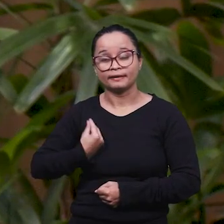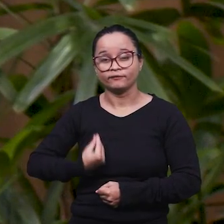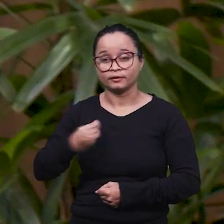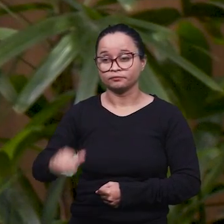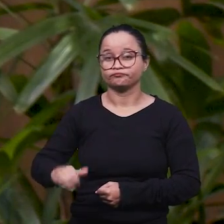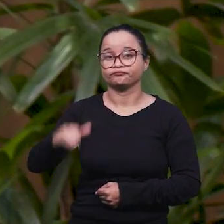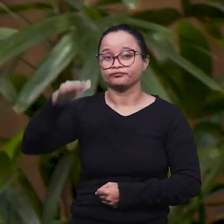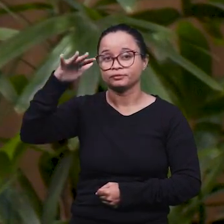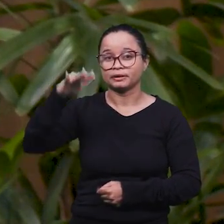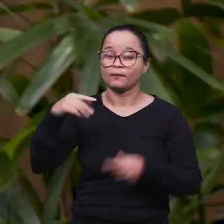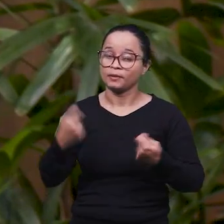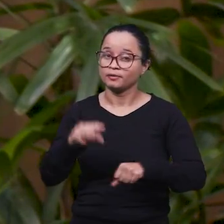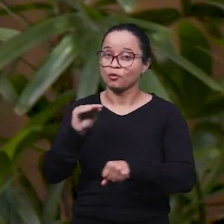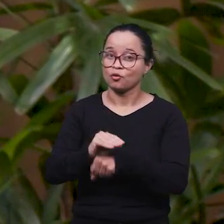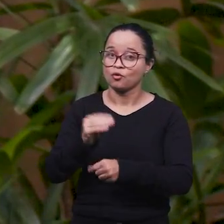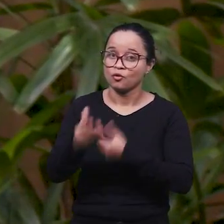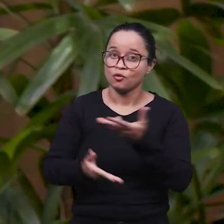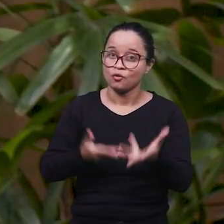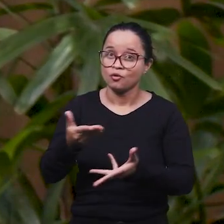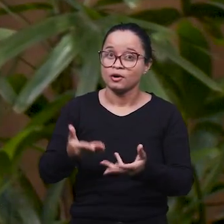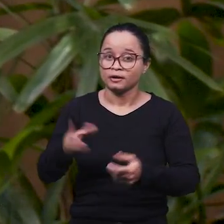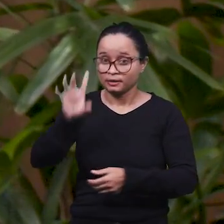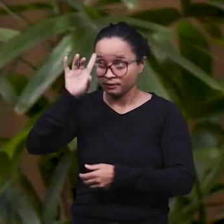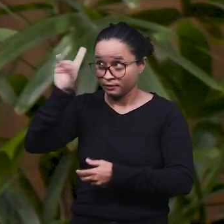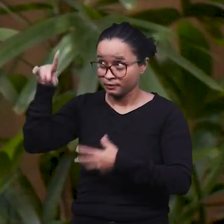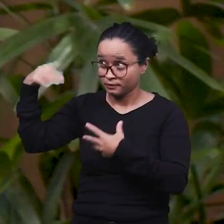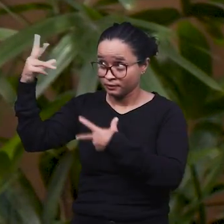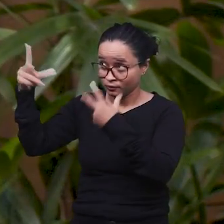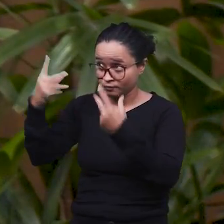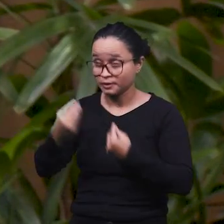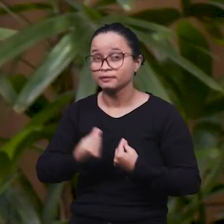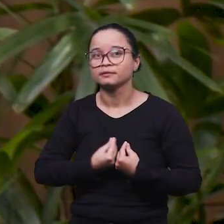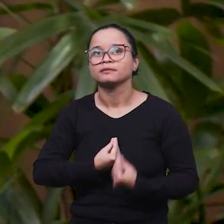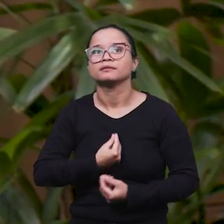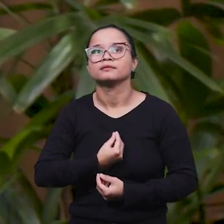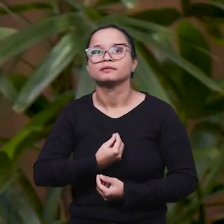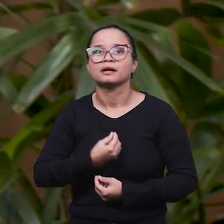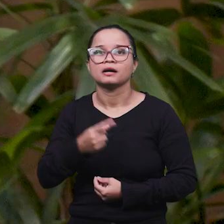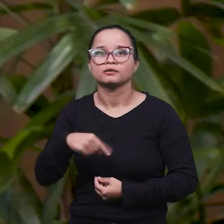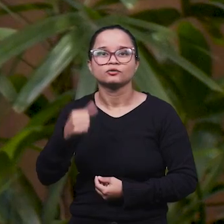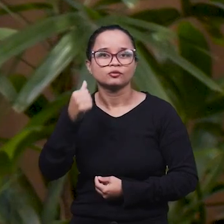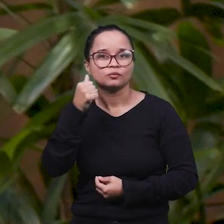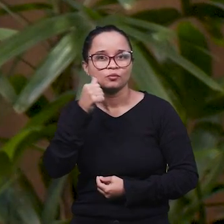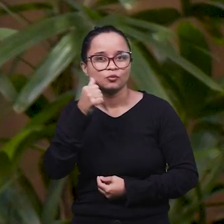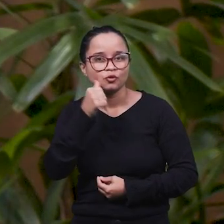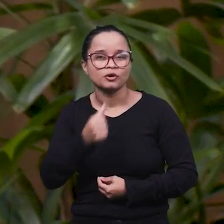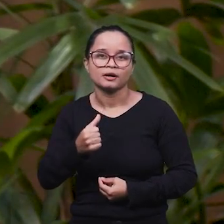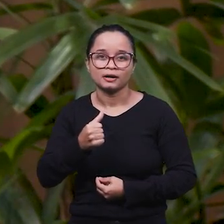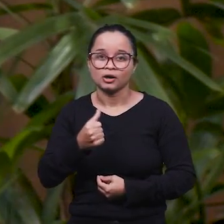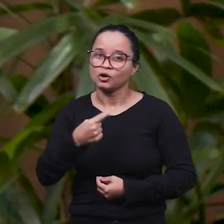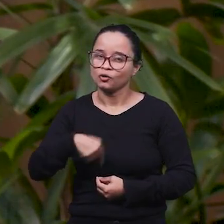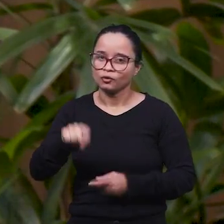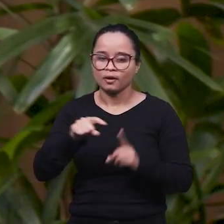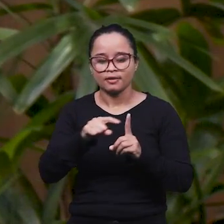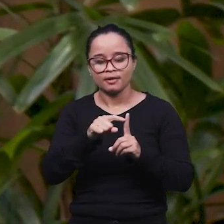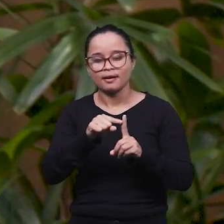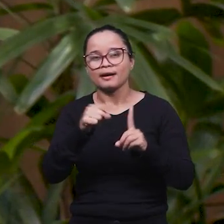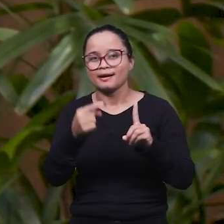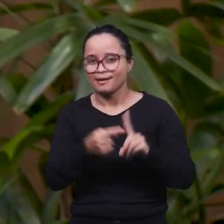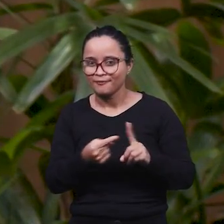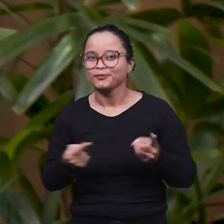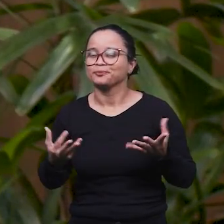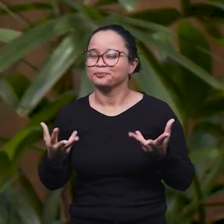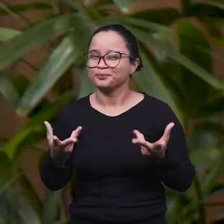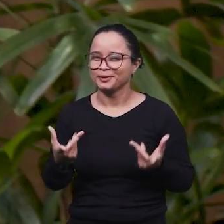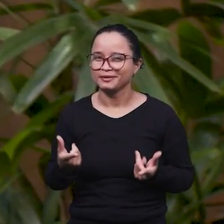se cuidar, pois Deus nos presenteou, com nós mulheres, com o dom de gerar. Isso é maravilhoso.